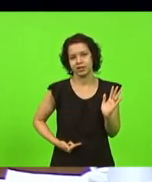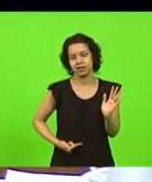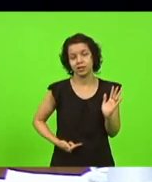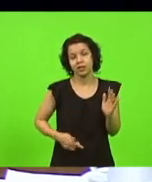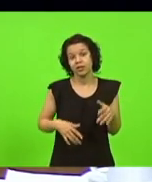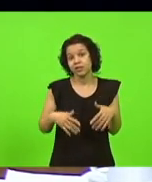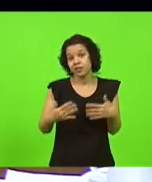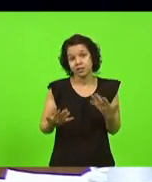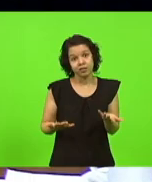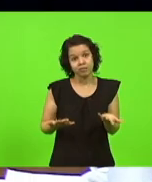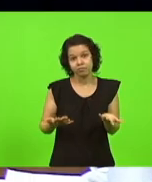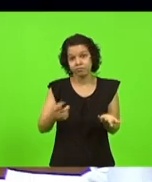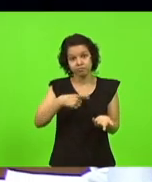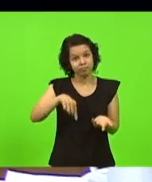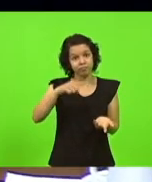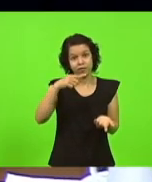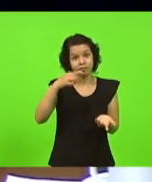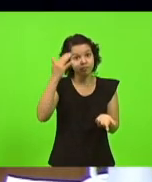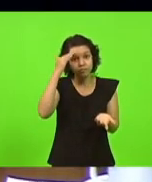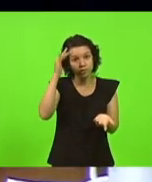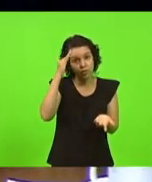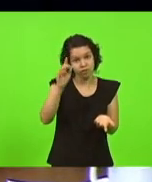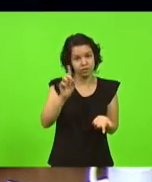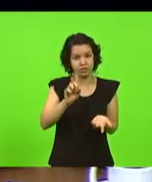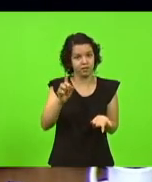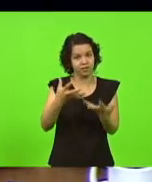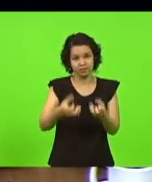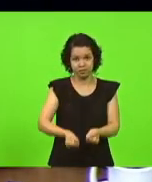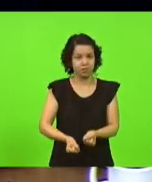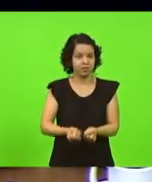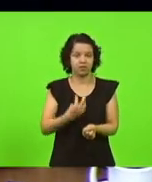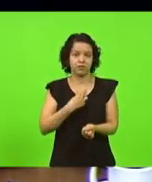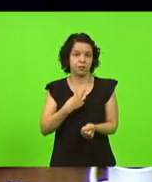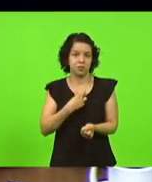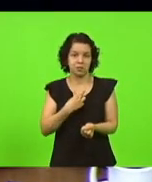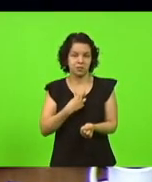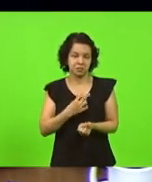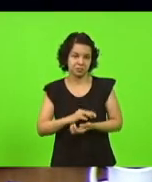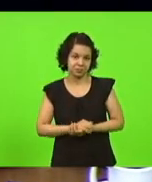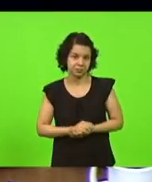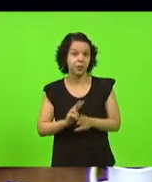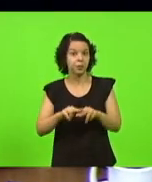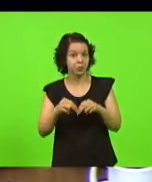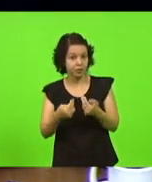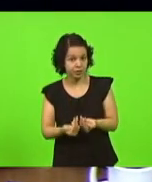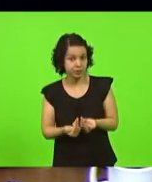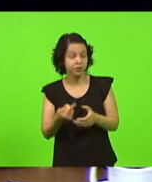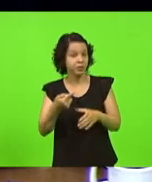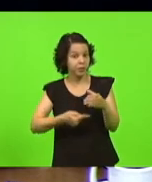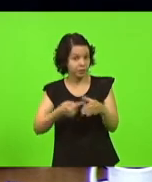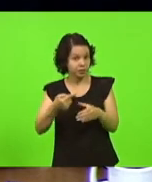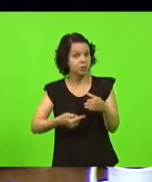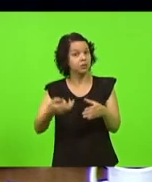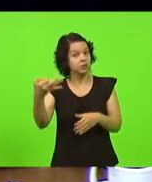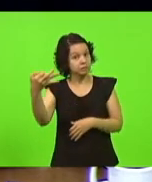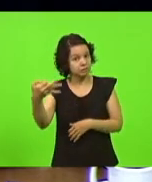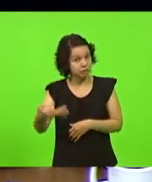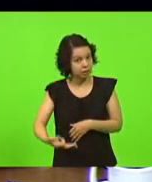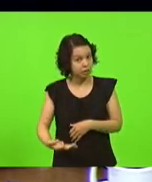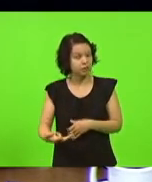não entra na cabeça de ninguém. Não dá para aceitar isso. Por isso, a comissão está correta. A